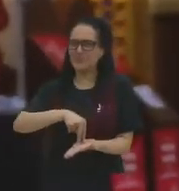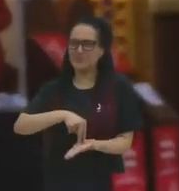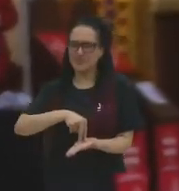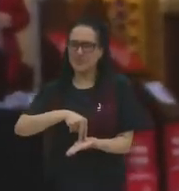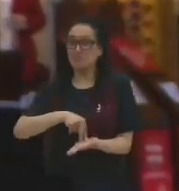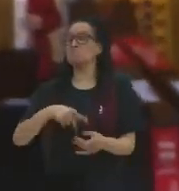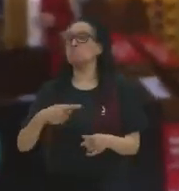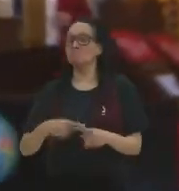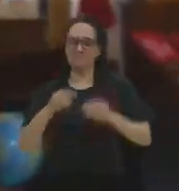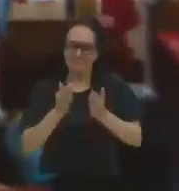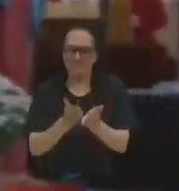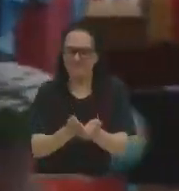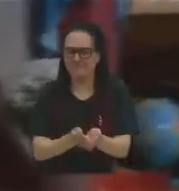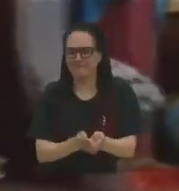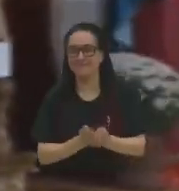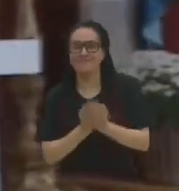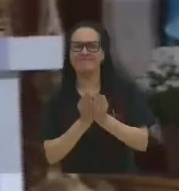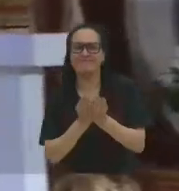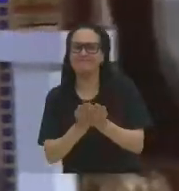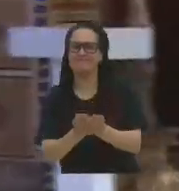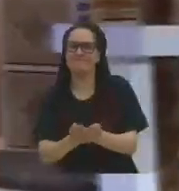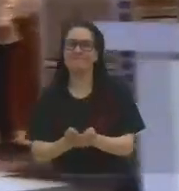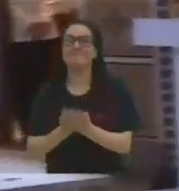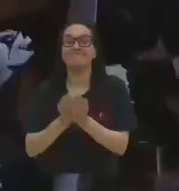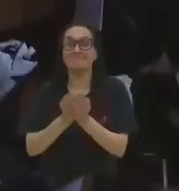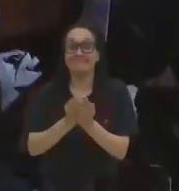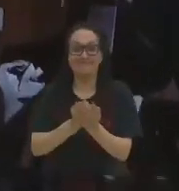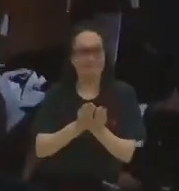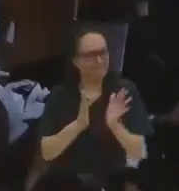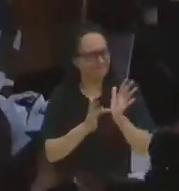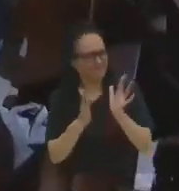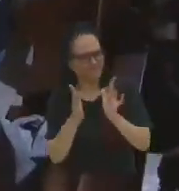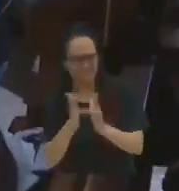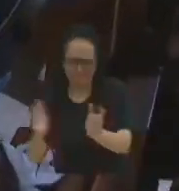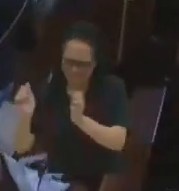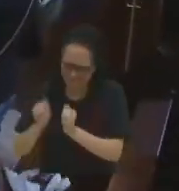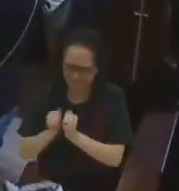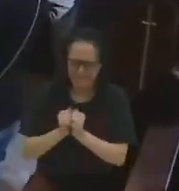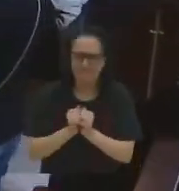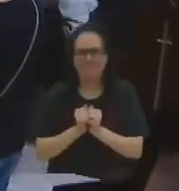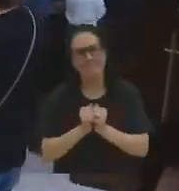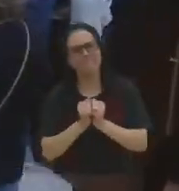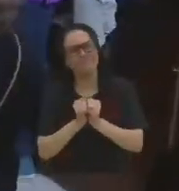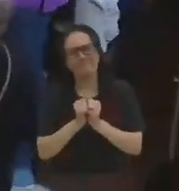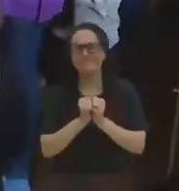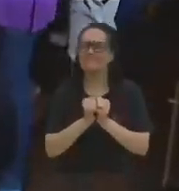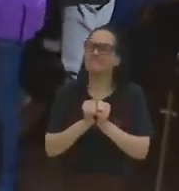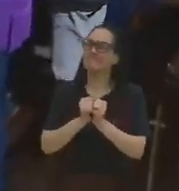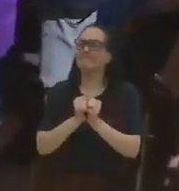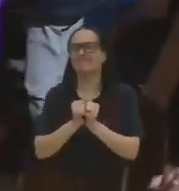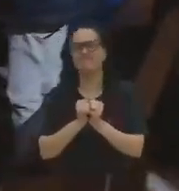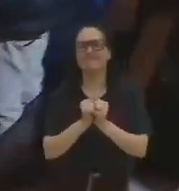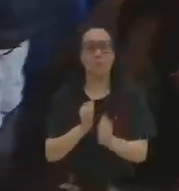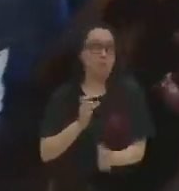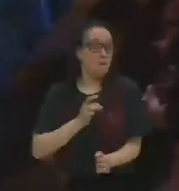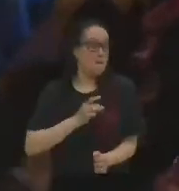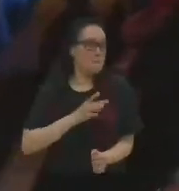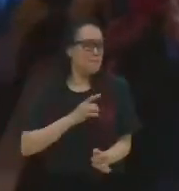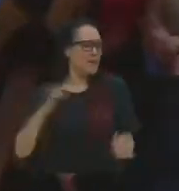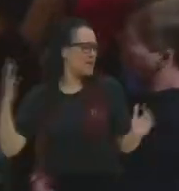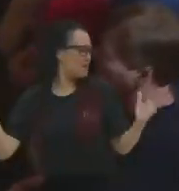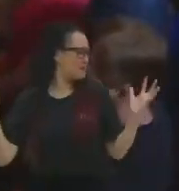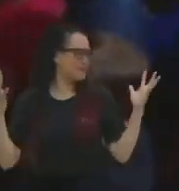está Jesus e Nazaré. Se o medo me